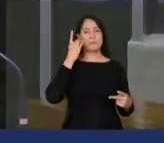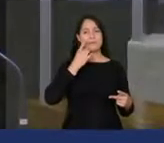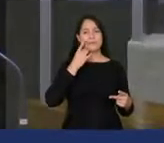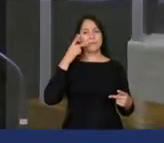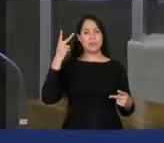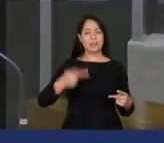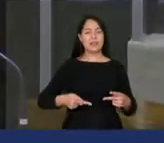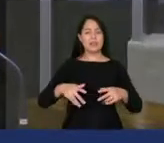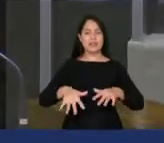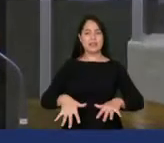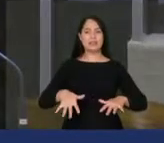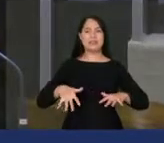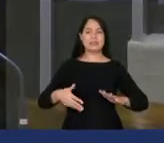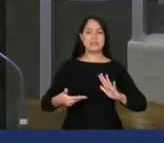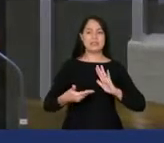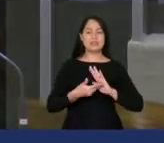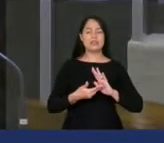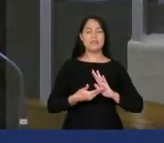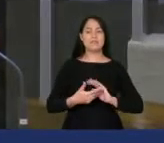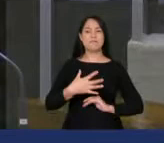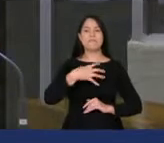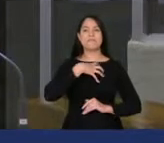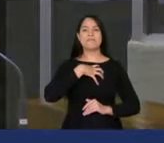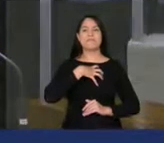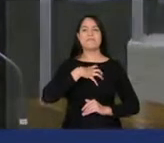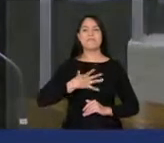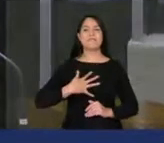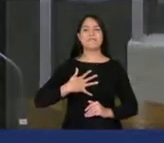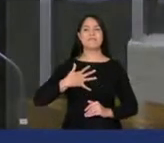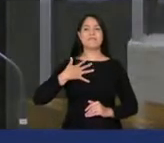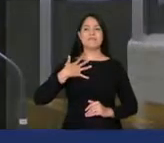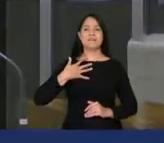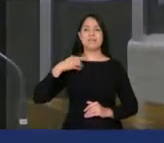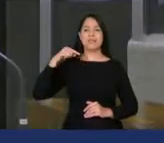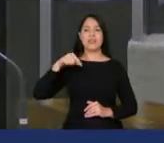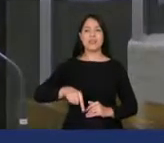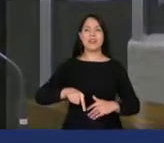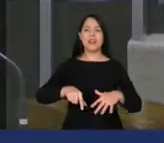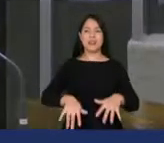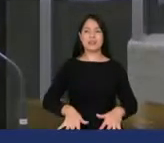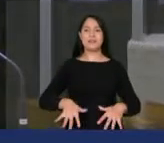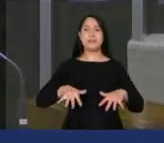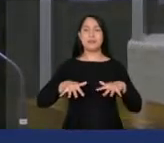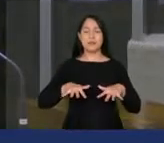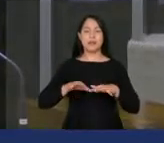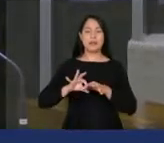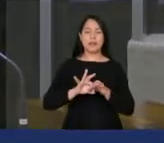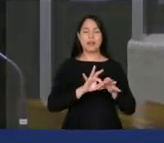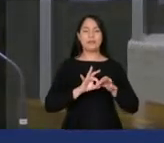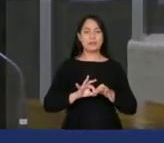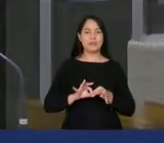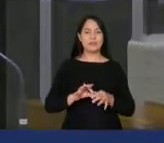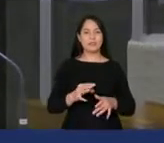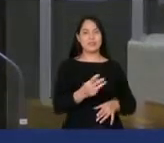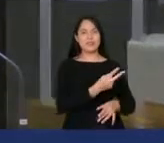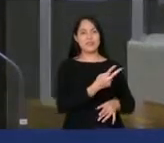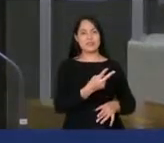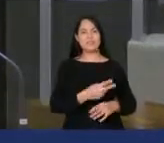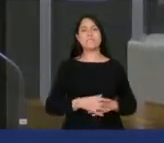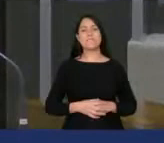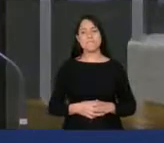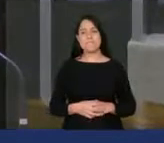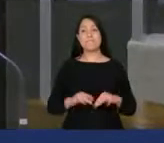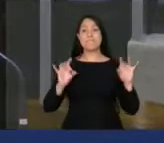sessão, é uma honra estar neste plenário com vocês, e mais precisamente agora, na sessão